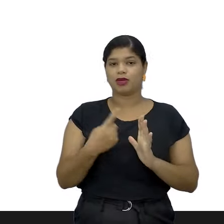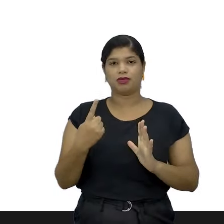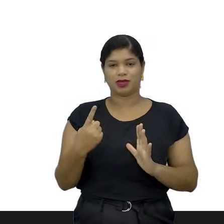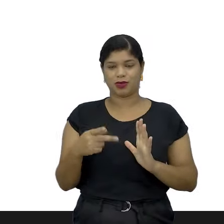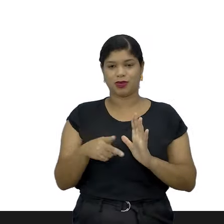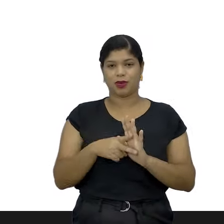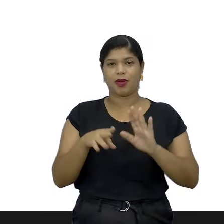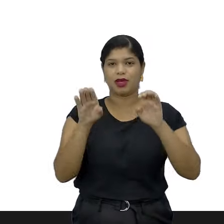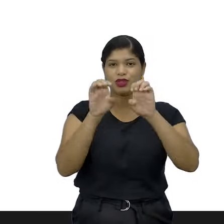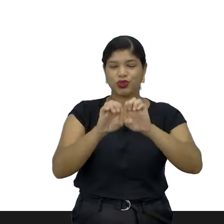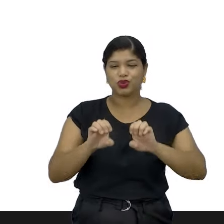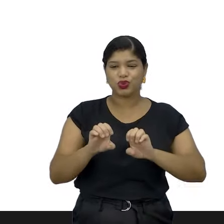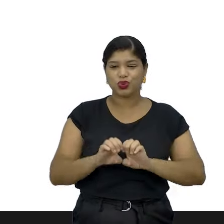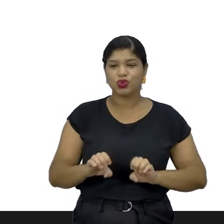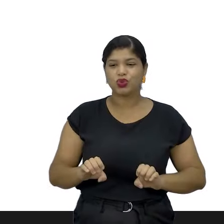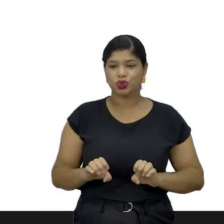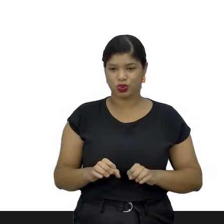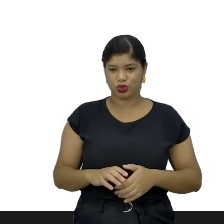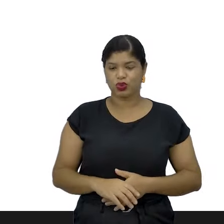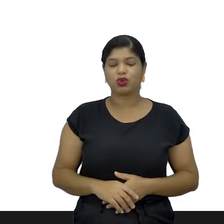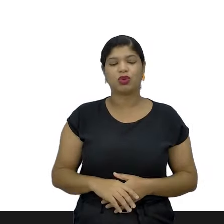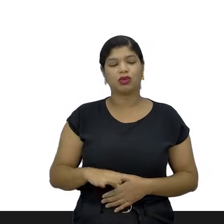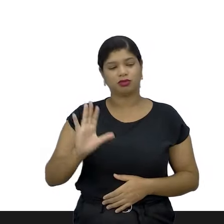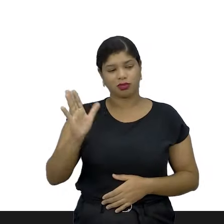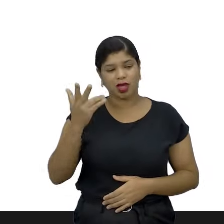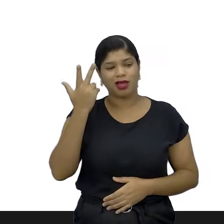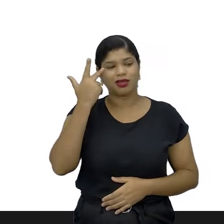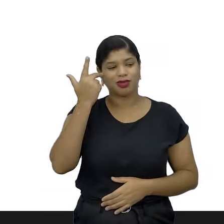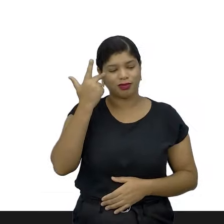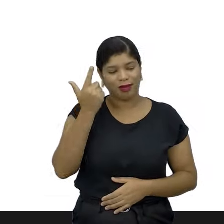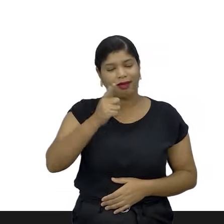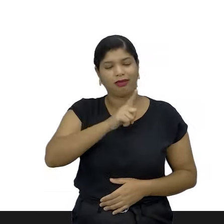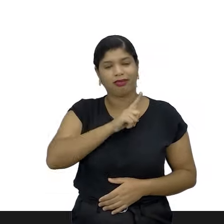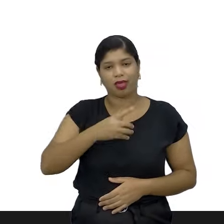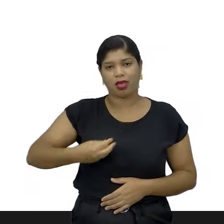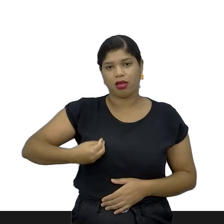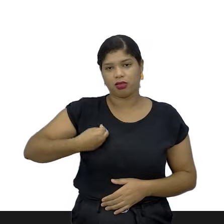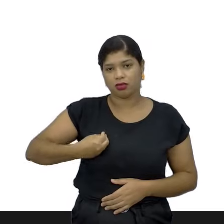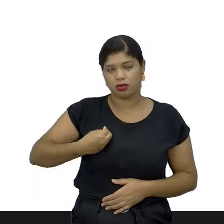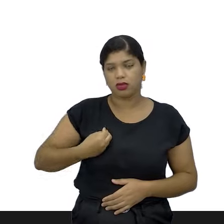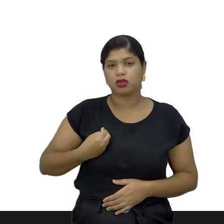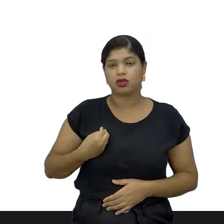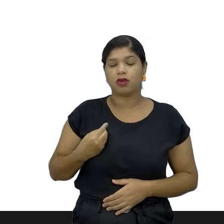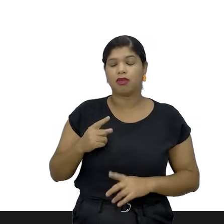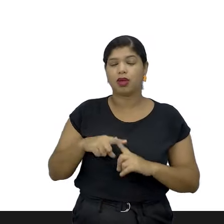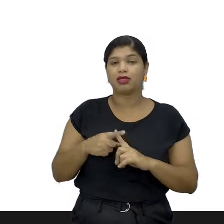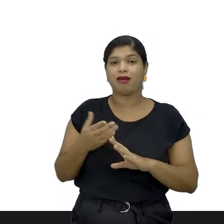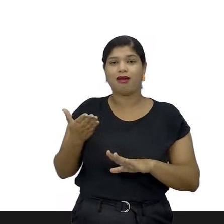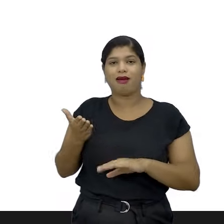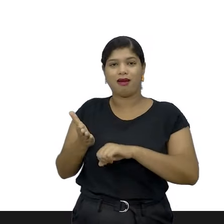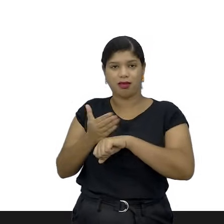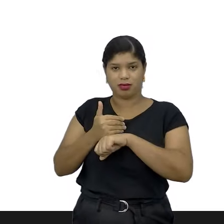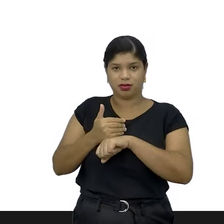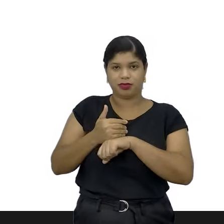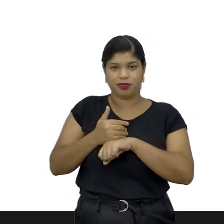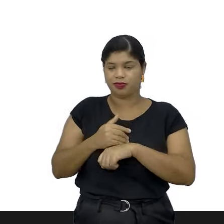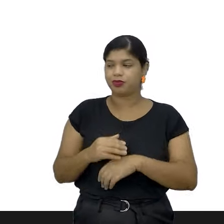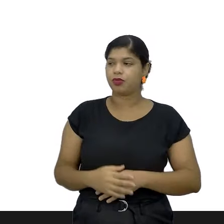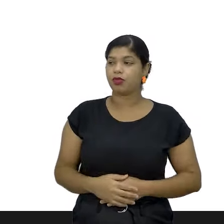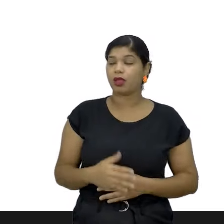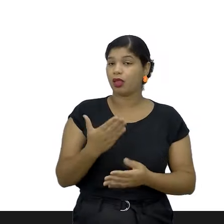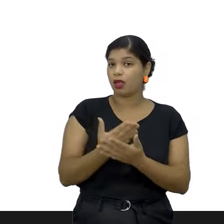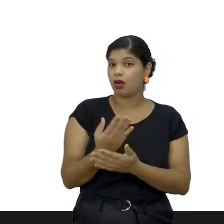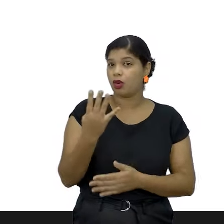da estrutura, ela já acontece, né, nesses momentos anteriores. E na aula 4, quando